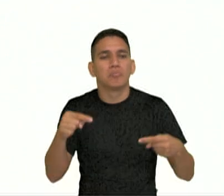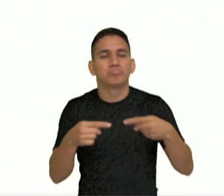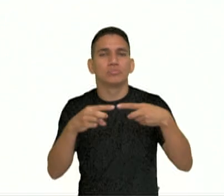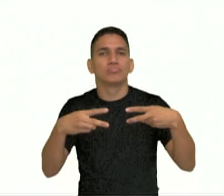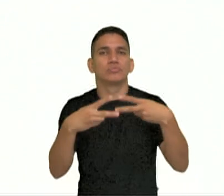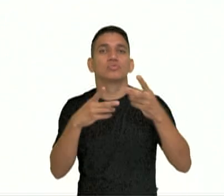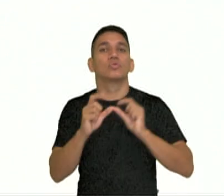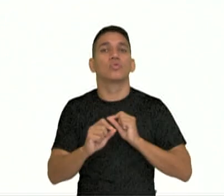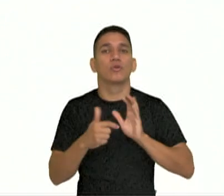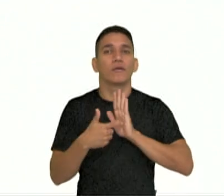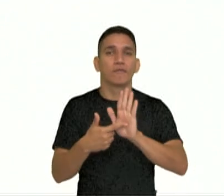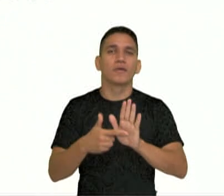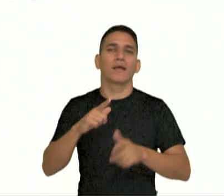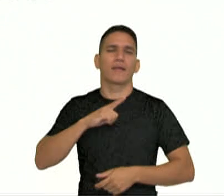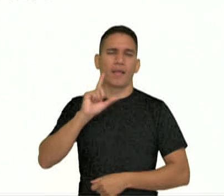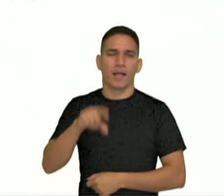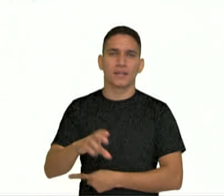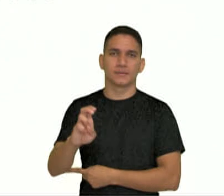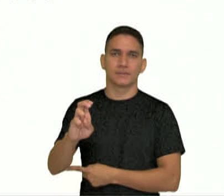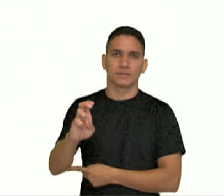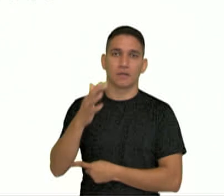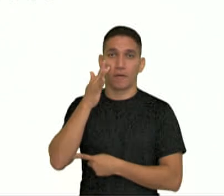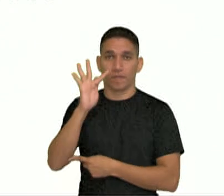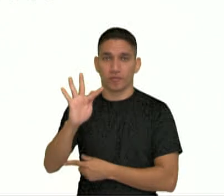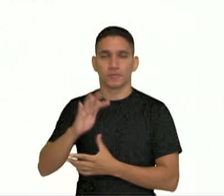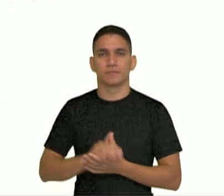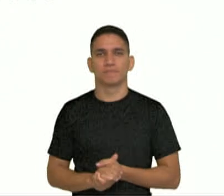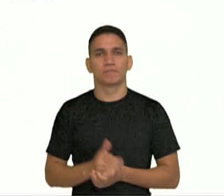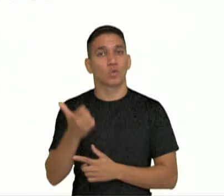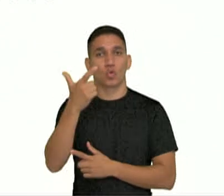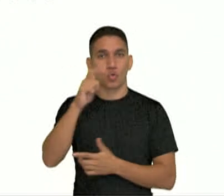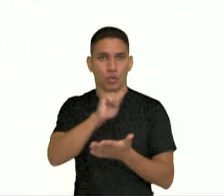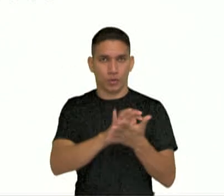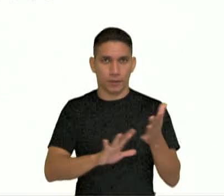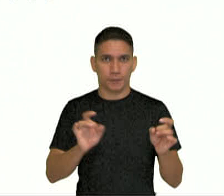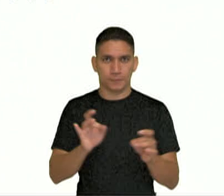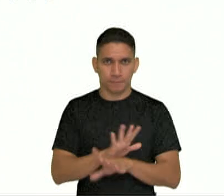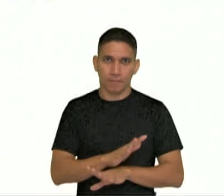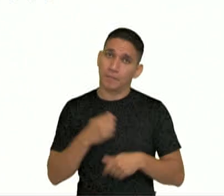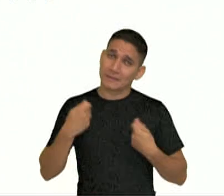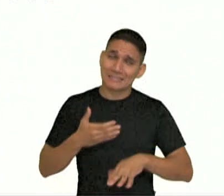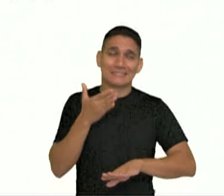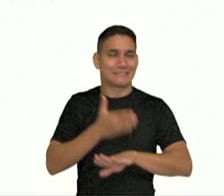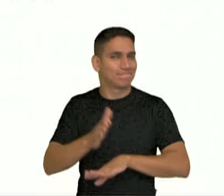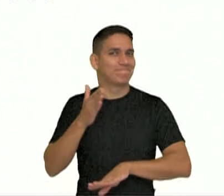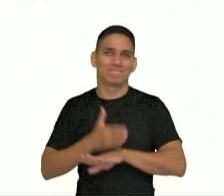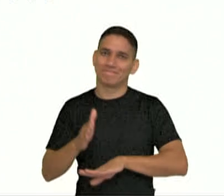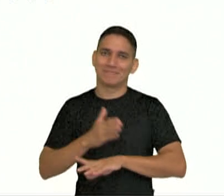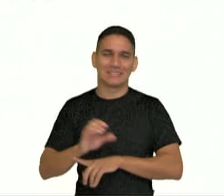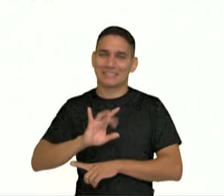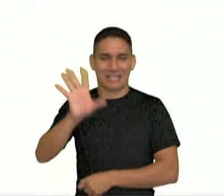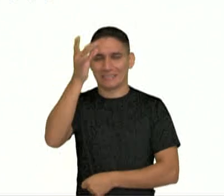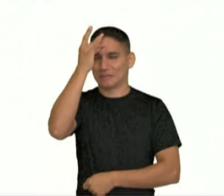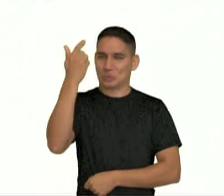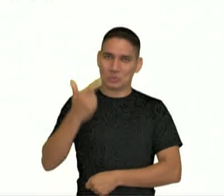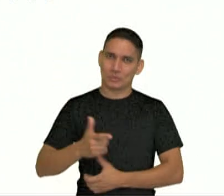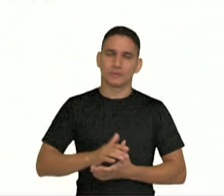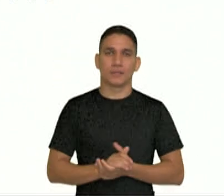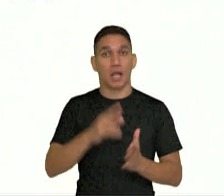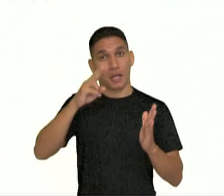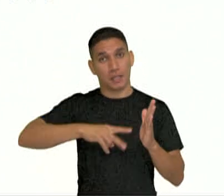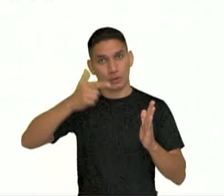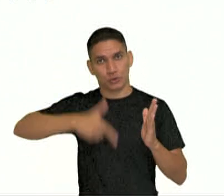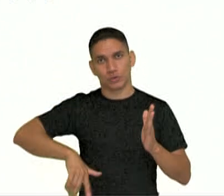diferentes, formando 5 fenótipos. Mais um exercício resolvido. Tem que praticar exercício, gente, senão não aprende mesmo, tá? Vamos ler junto